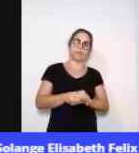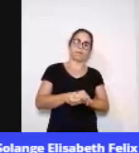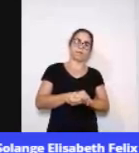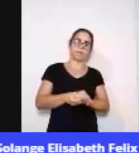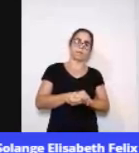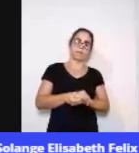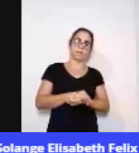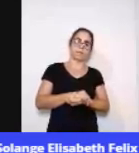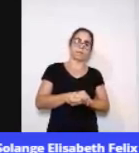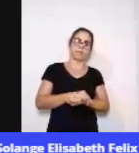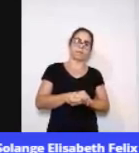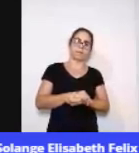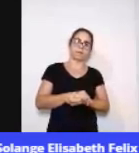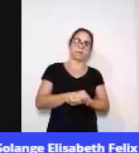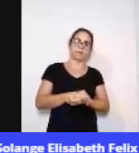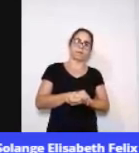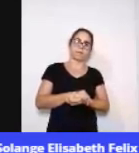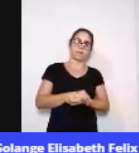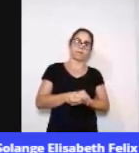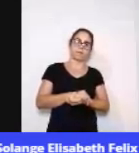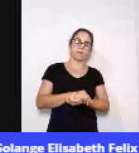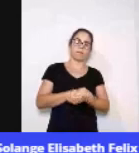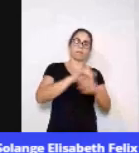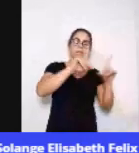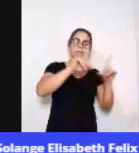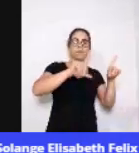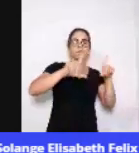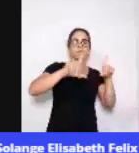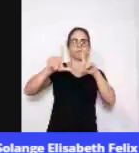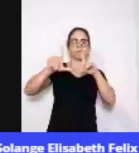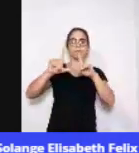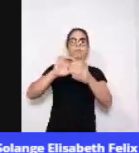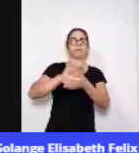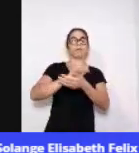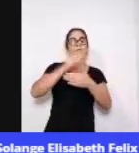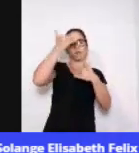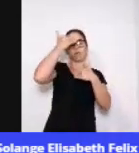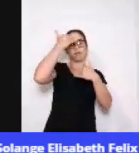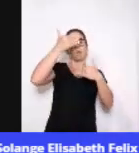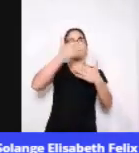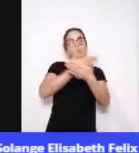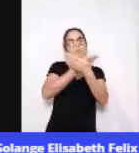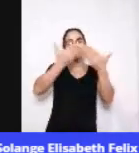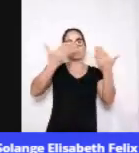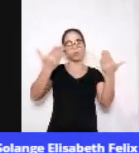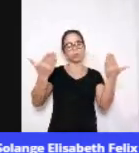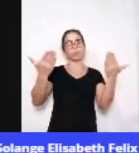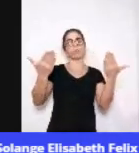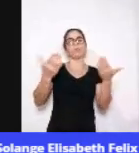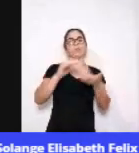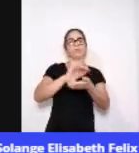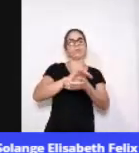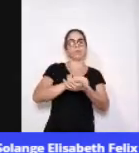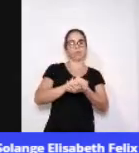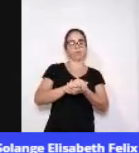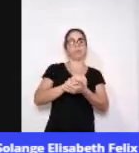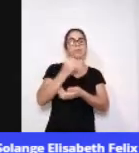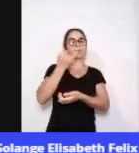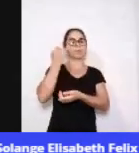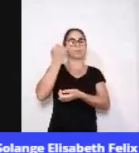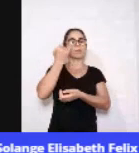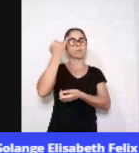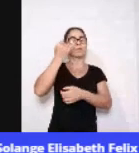Gostaria, no próximo slide, estar agradecendo a todos vocês, principalmente nesse momento